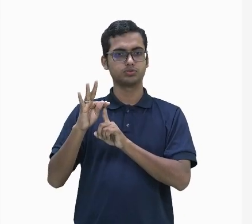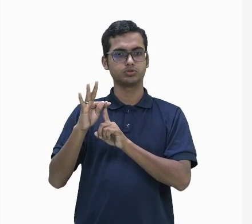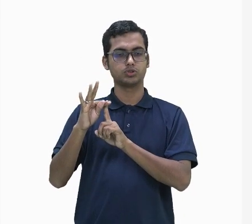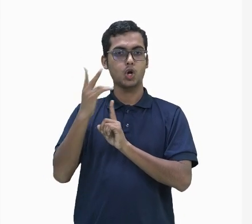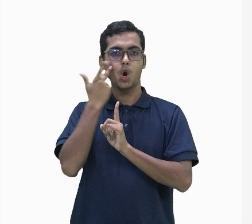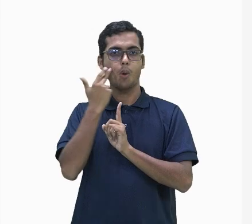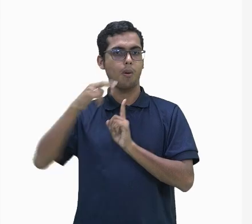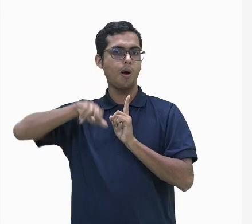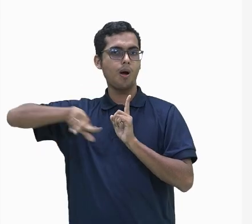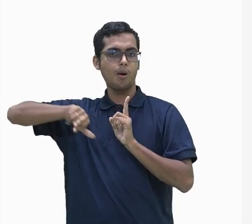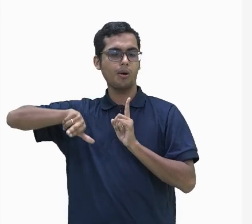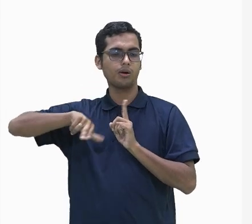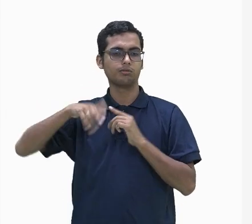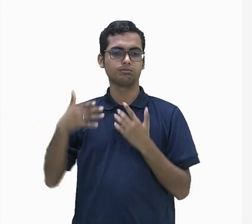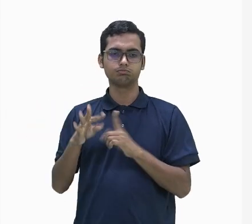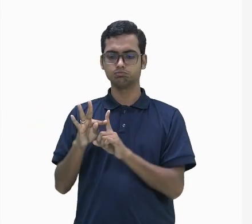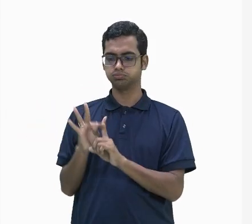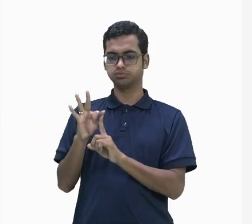de circulação